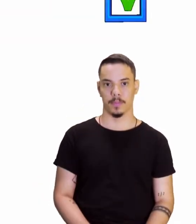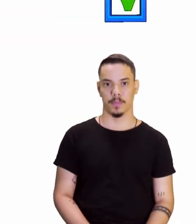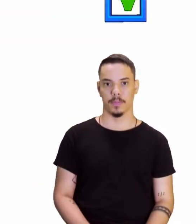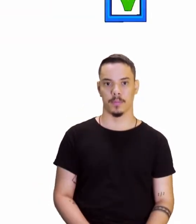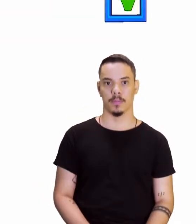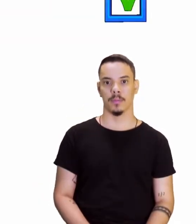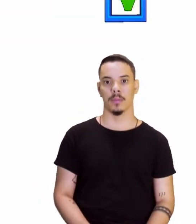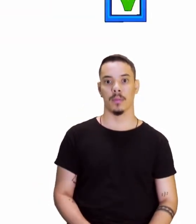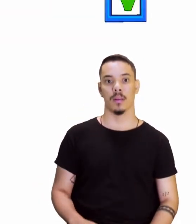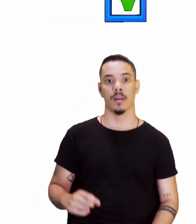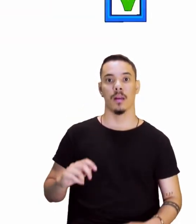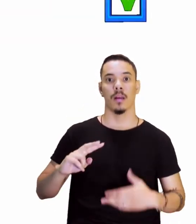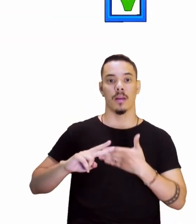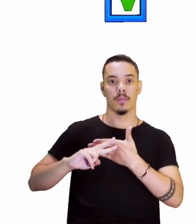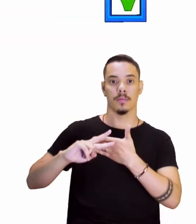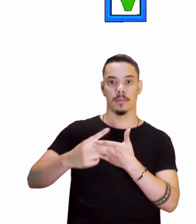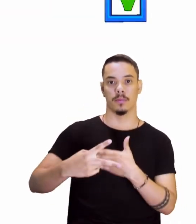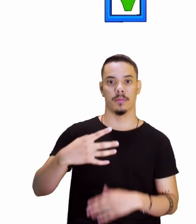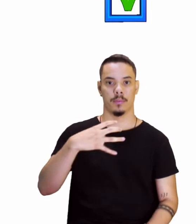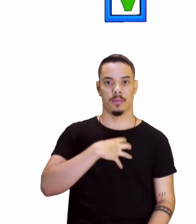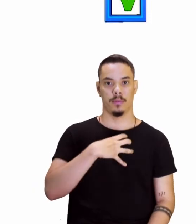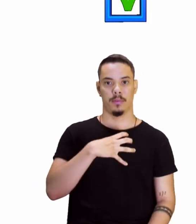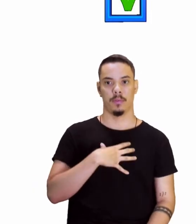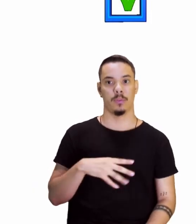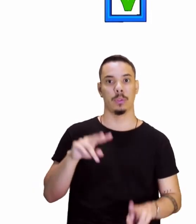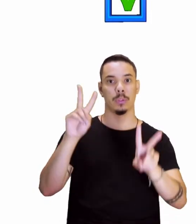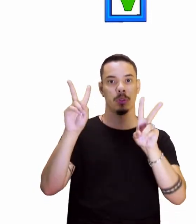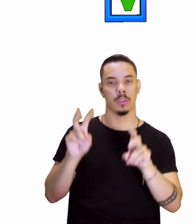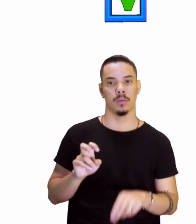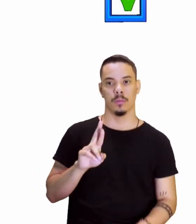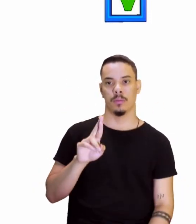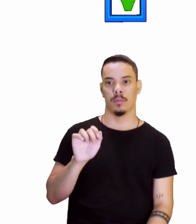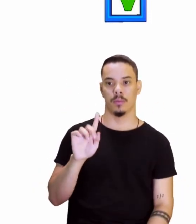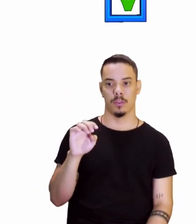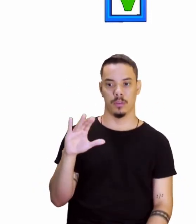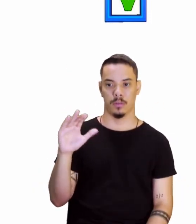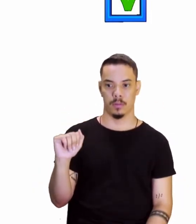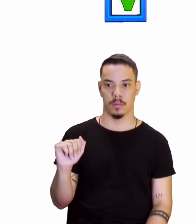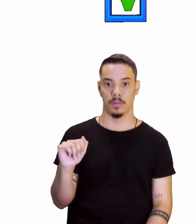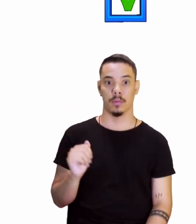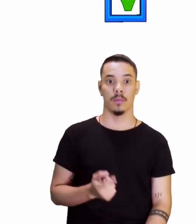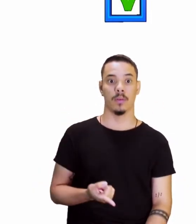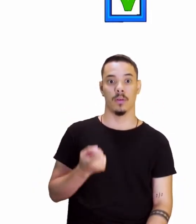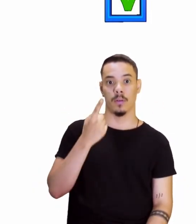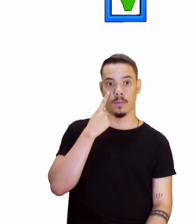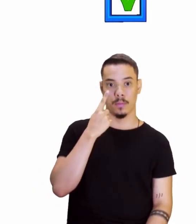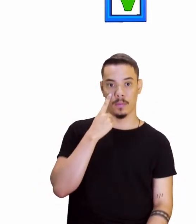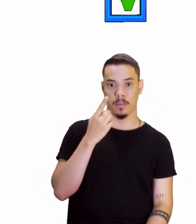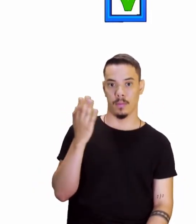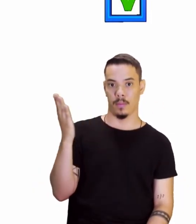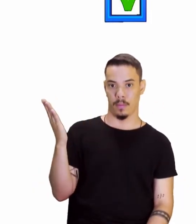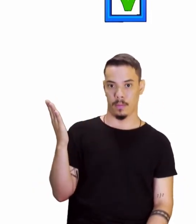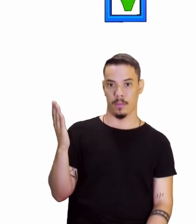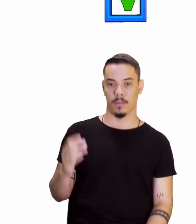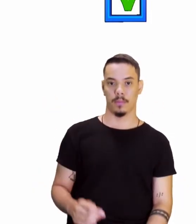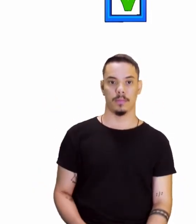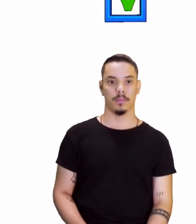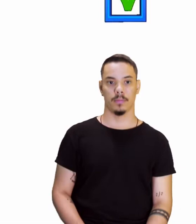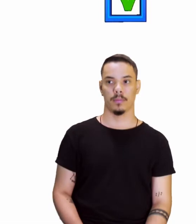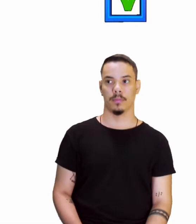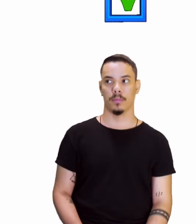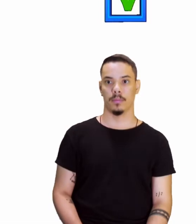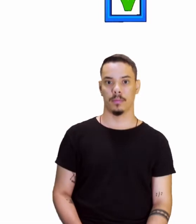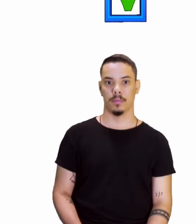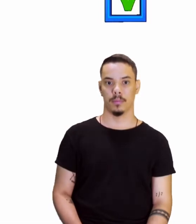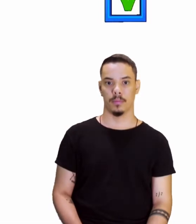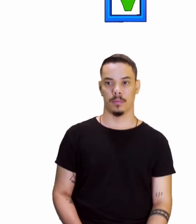Efeitos de sentido das relações de regência. Olha aqui, amadinho.